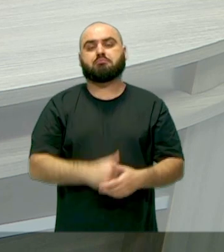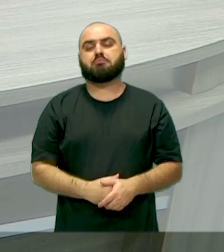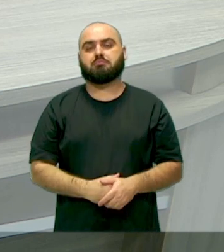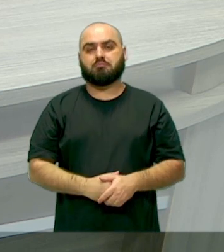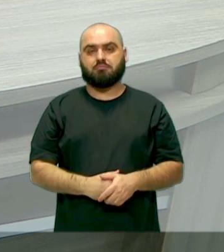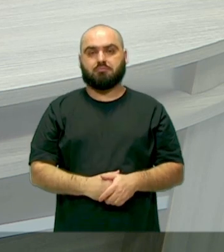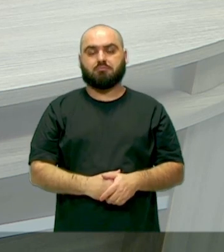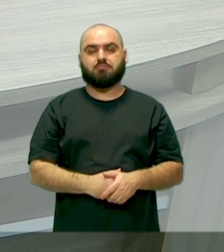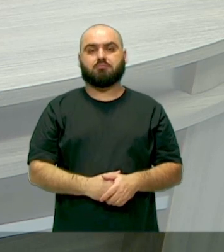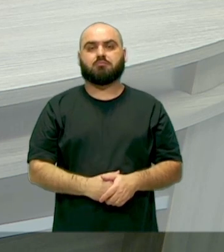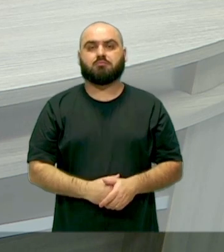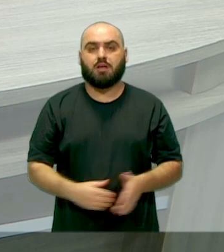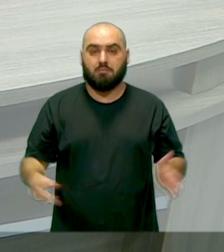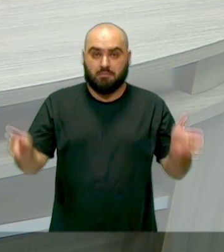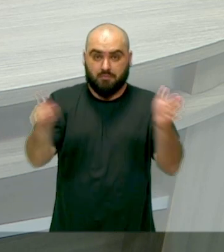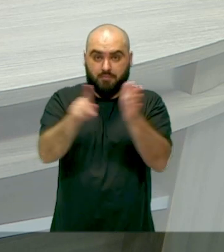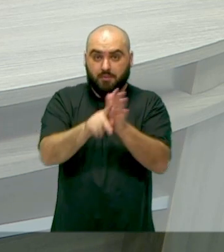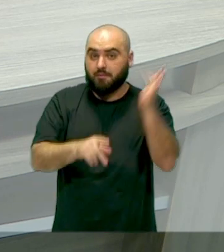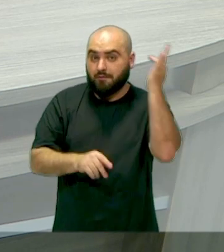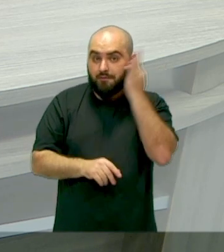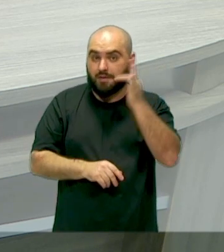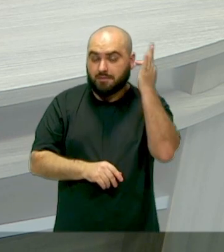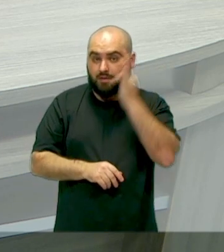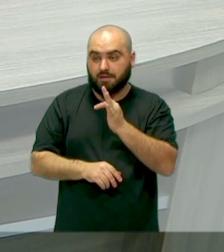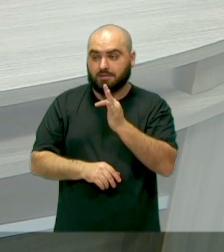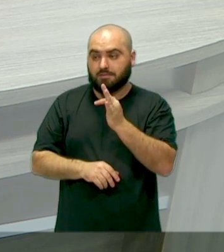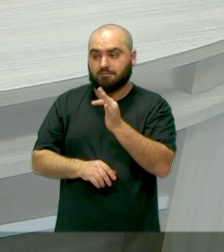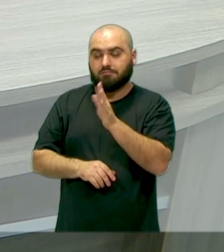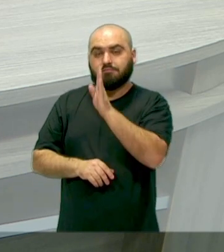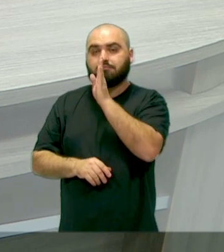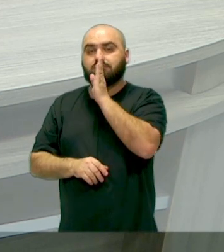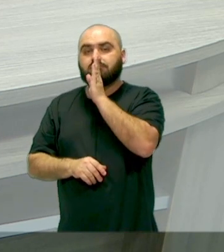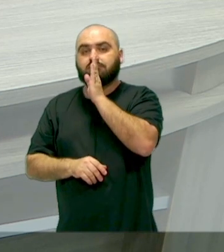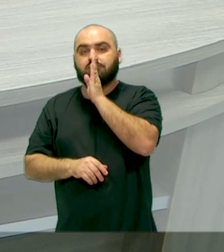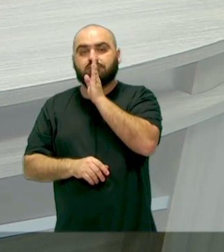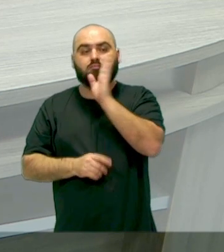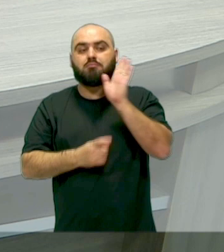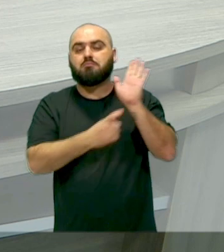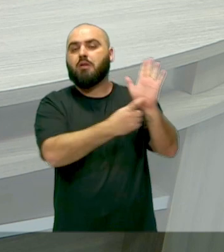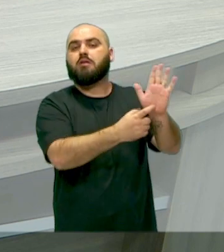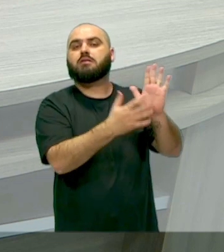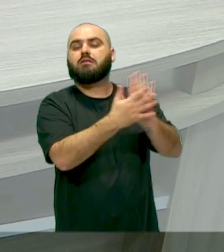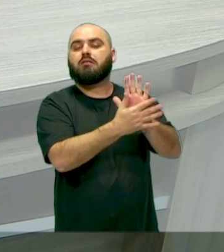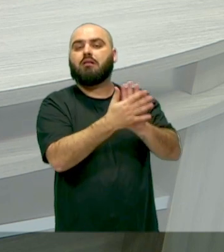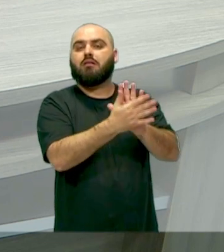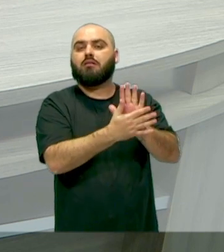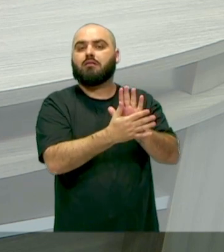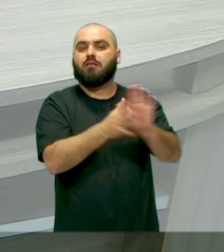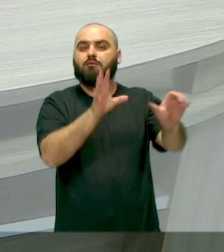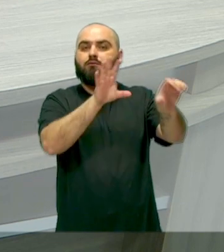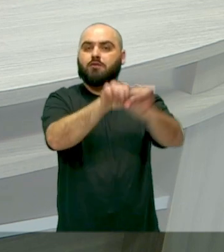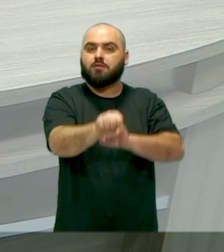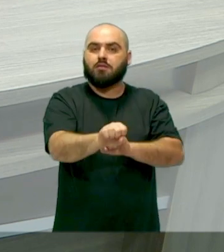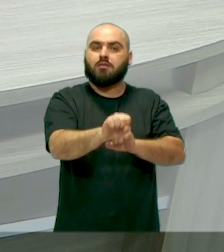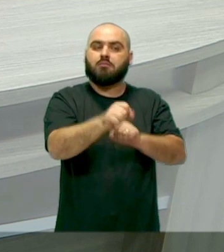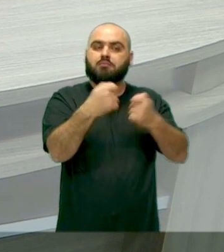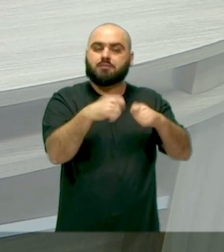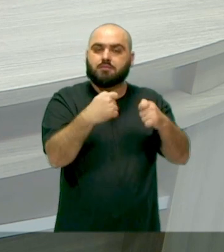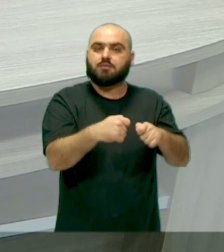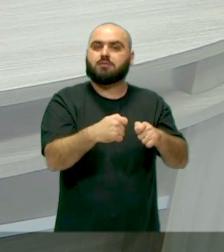A própria universidade se priva de dar esse conhecimento, de fazer as formações